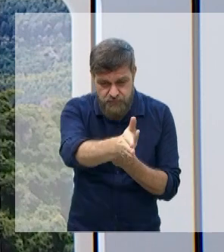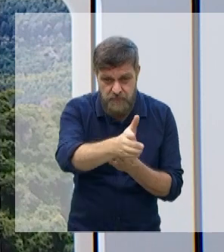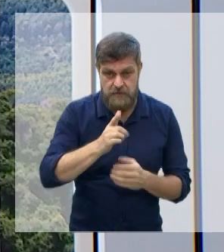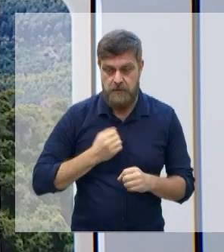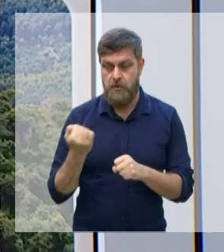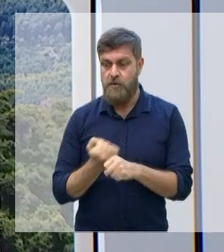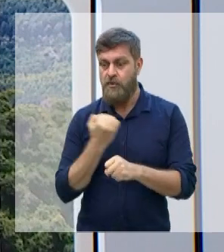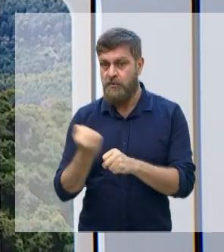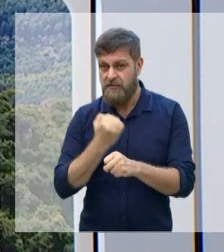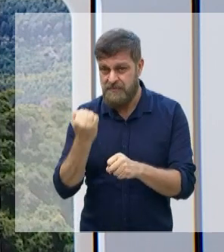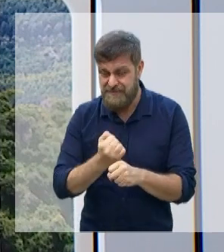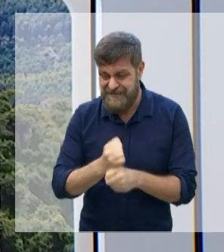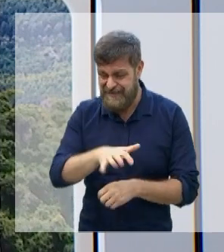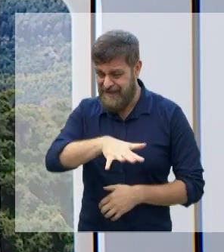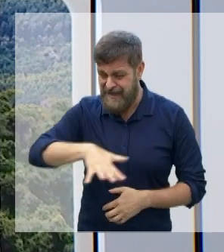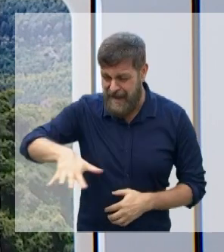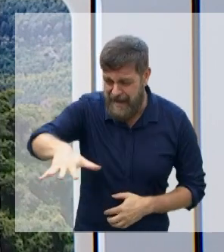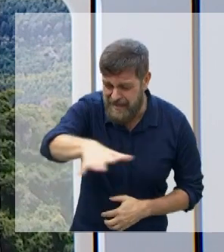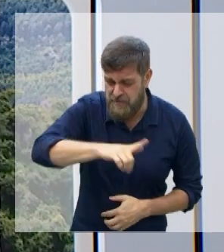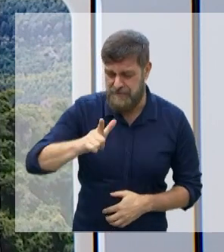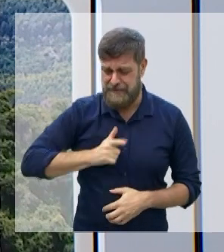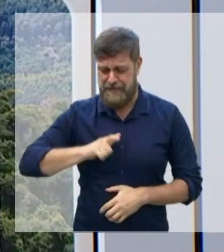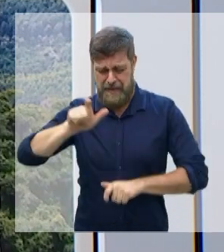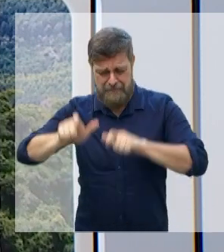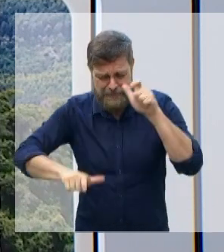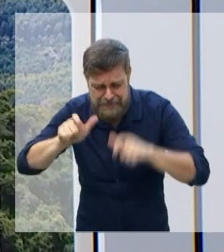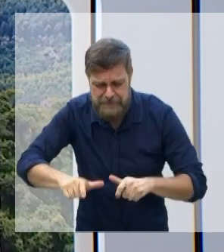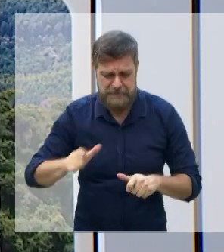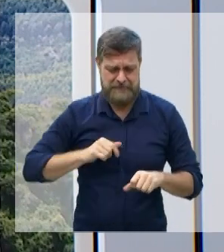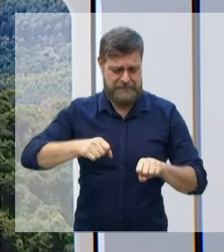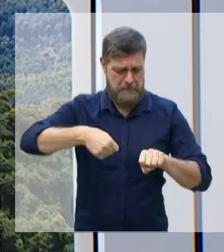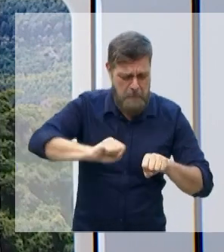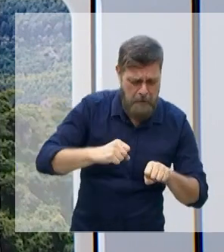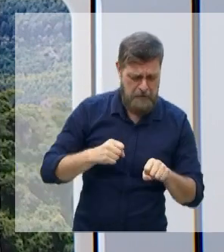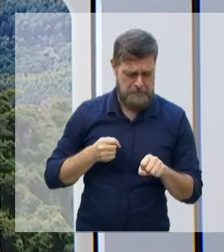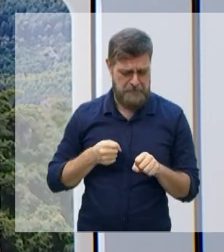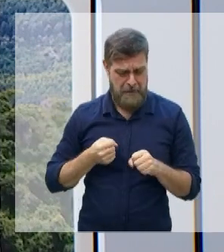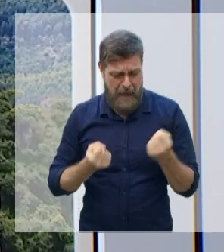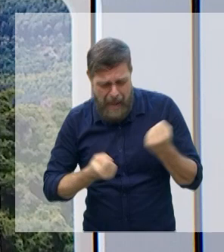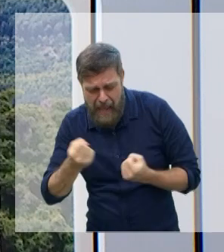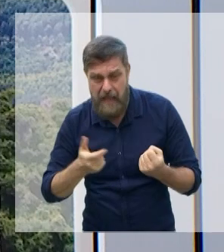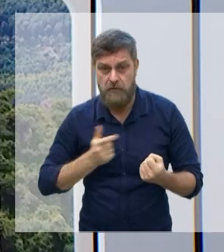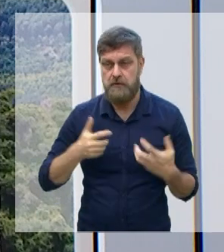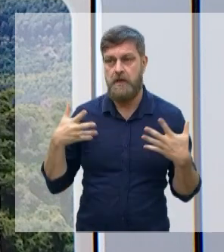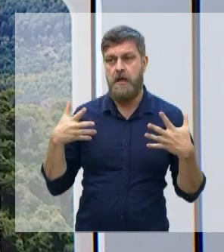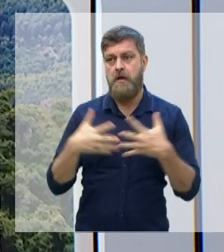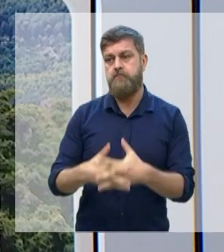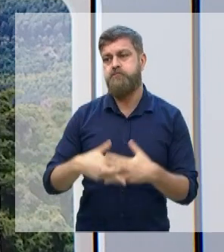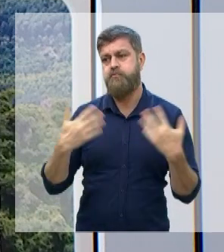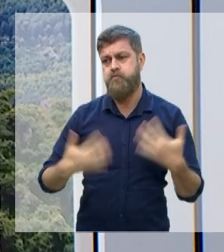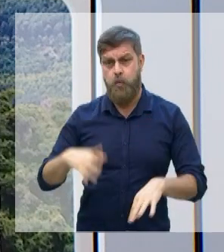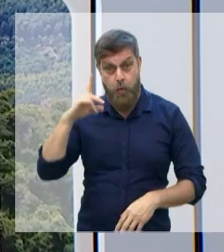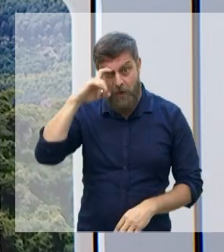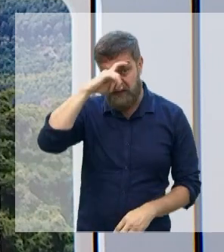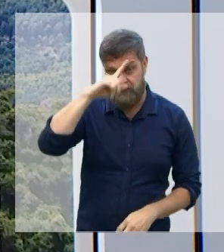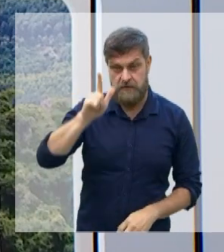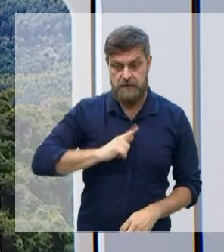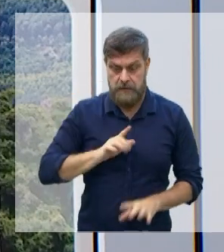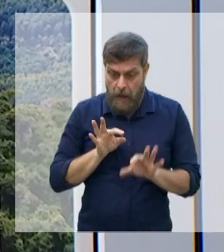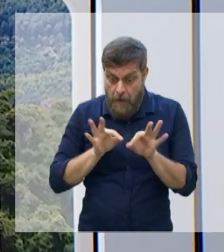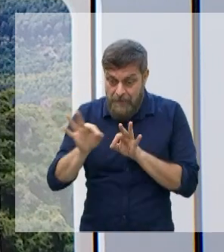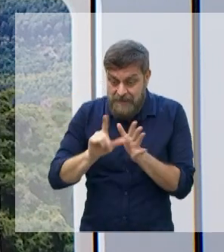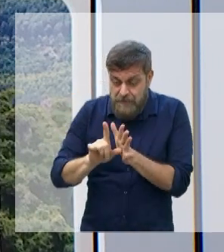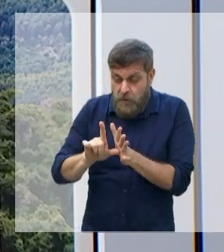deste tamanho numa região como essa é uma tarefa bastante complexa exige um intenso